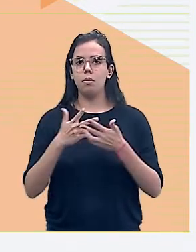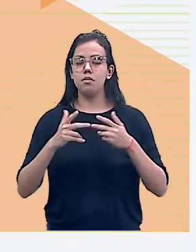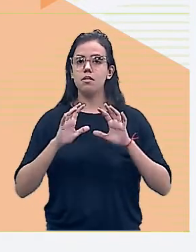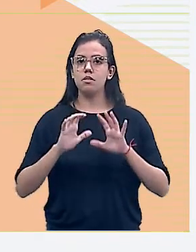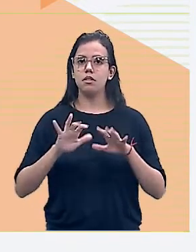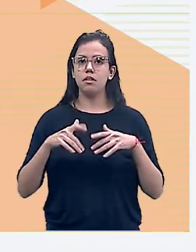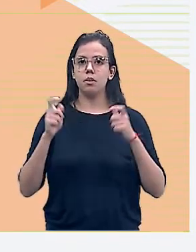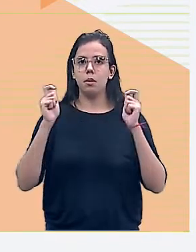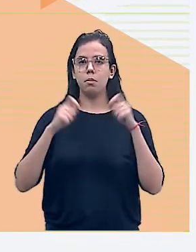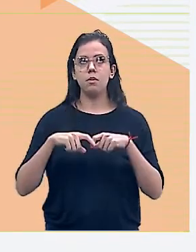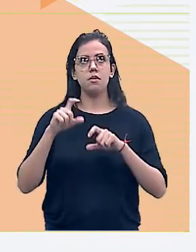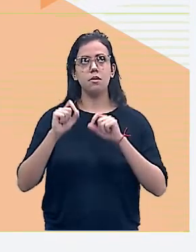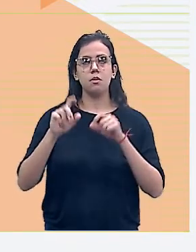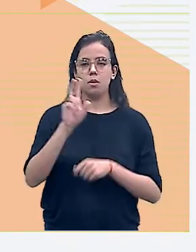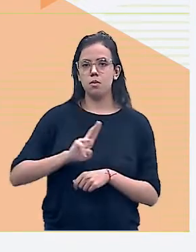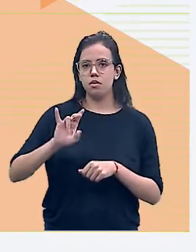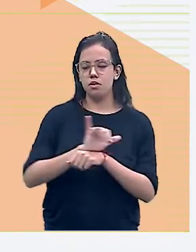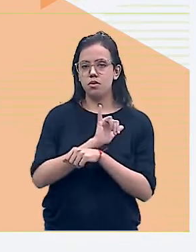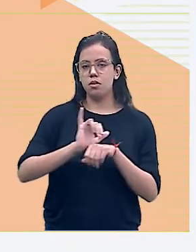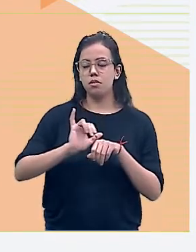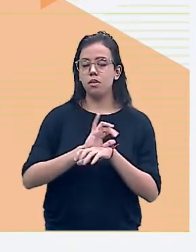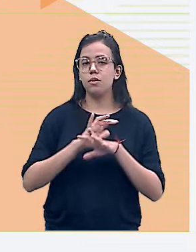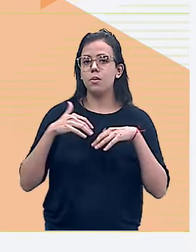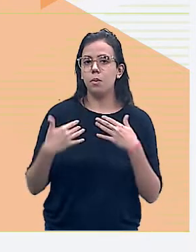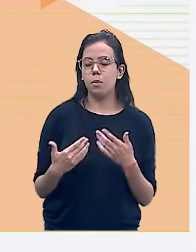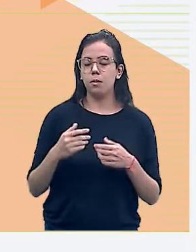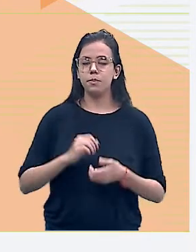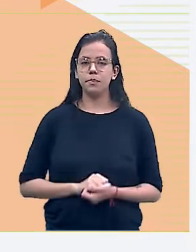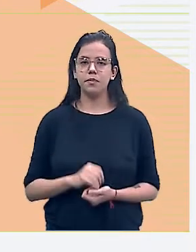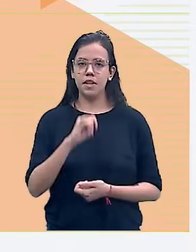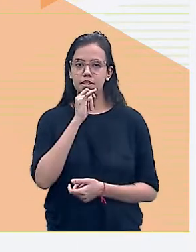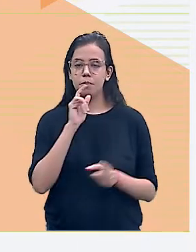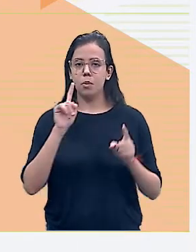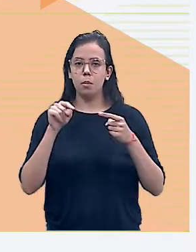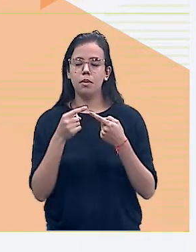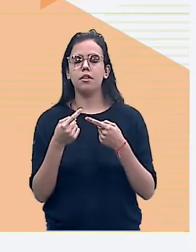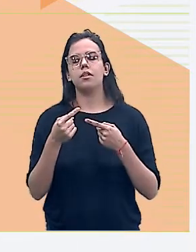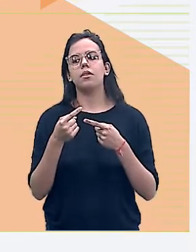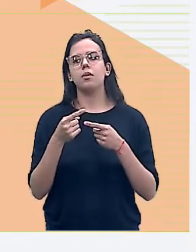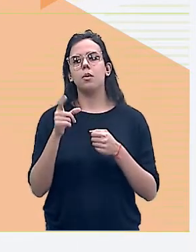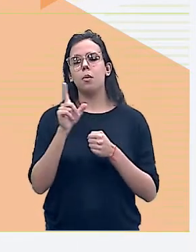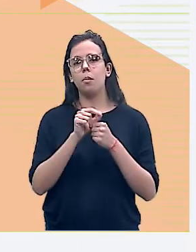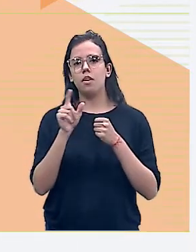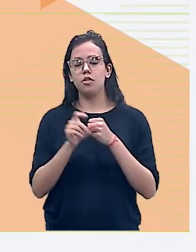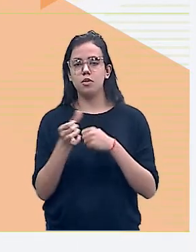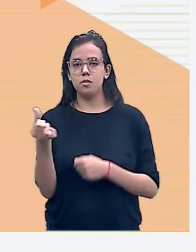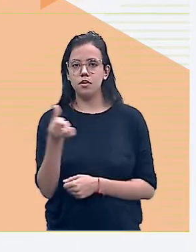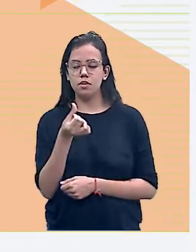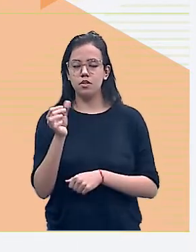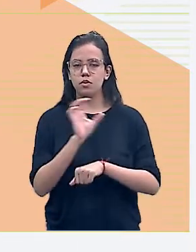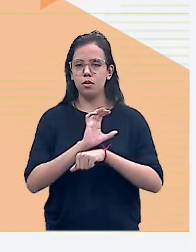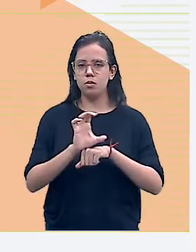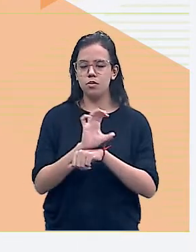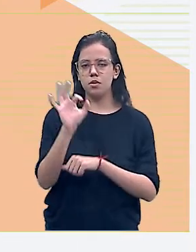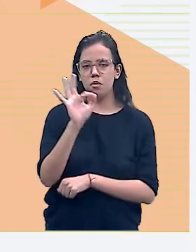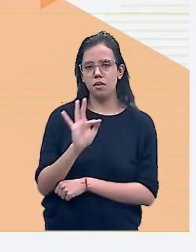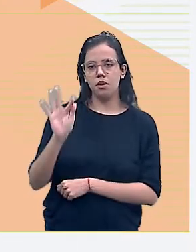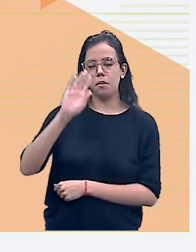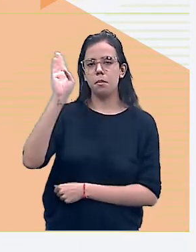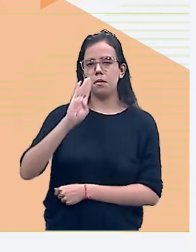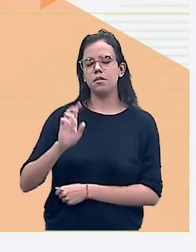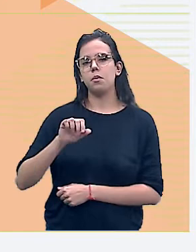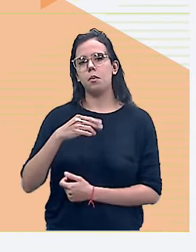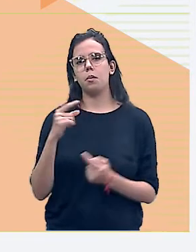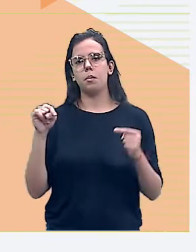aí você pode usar a seguinte estratégia de acordo com o artigo 6º da constituição federal brasileira ou de